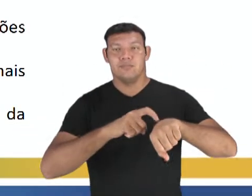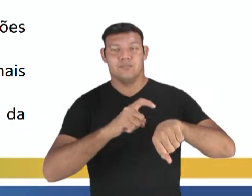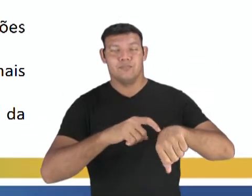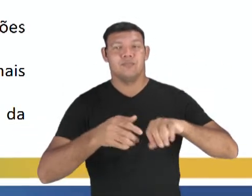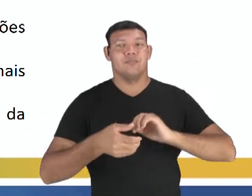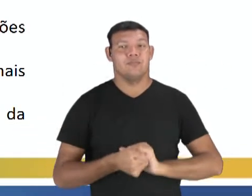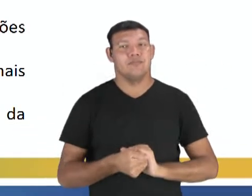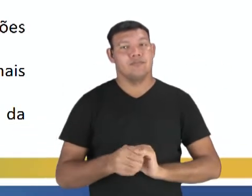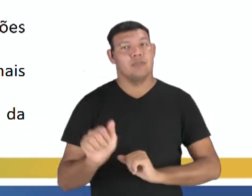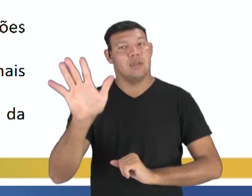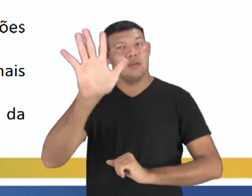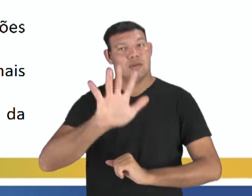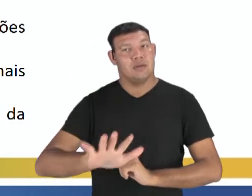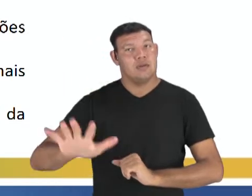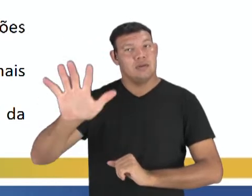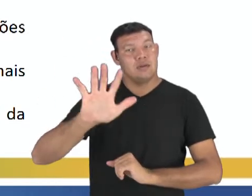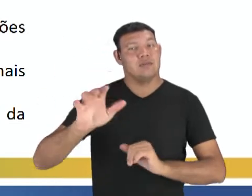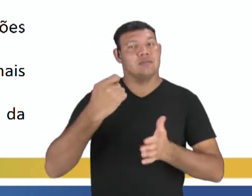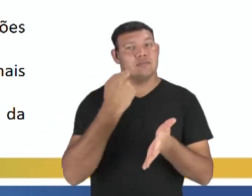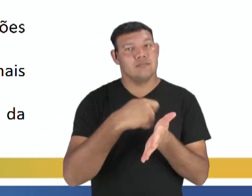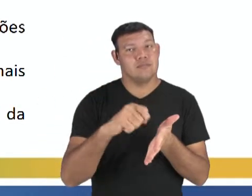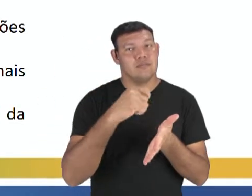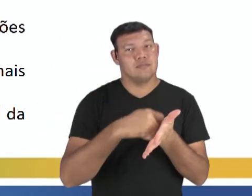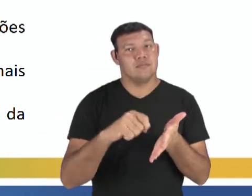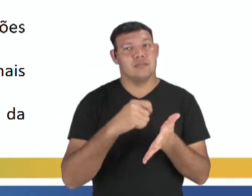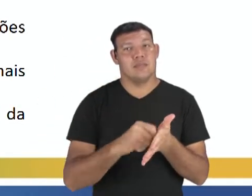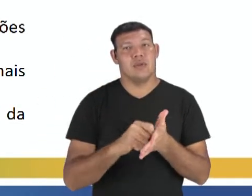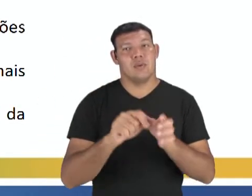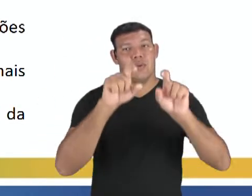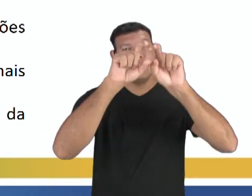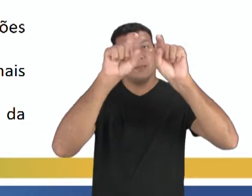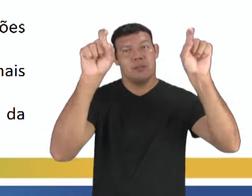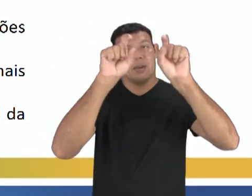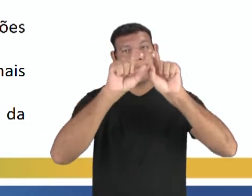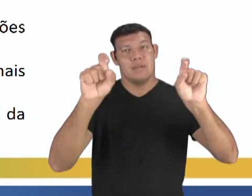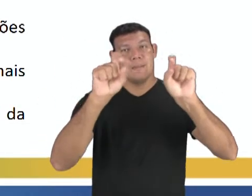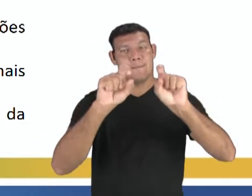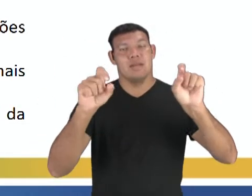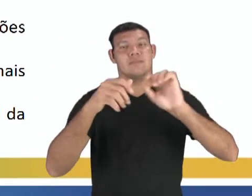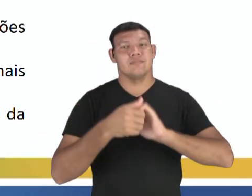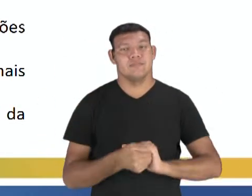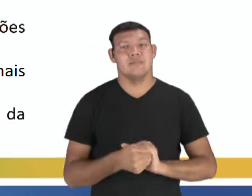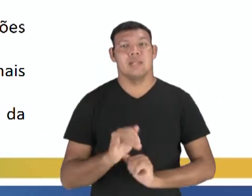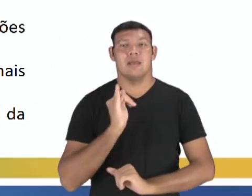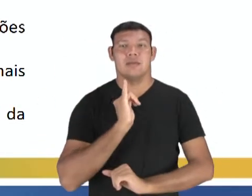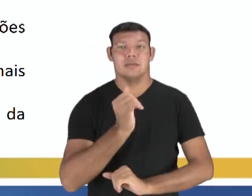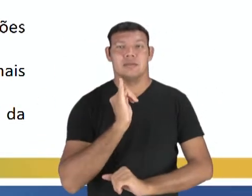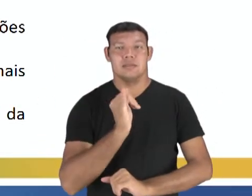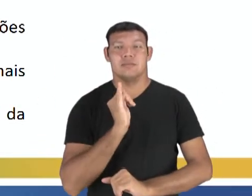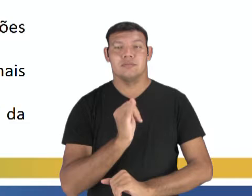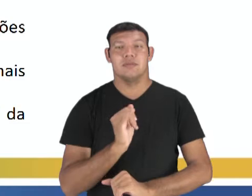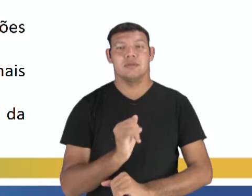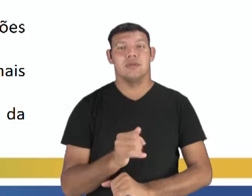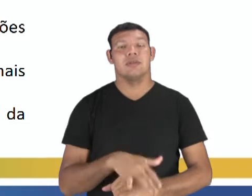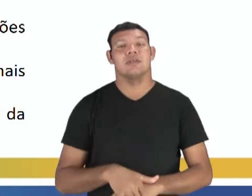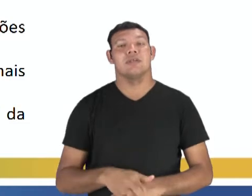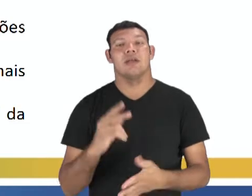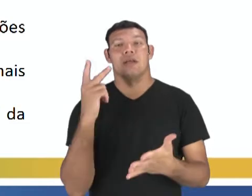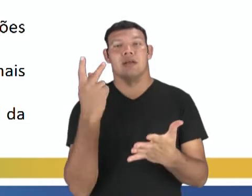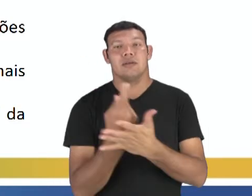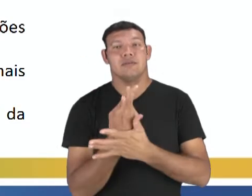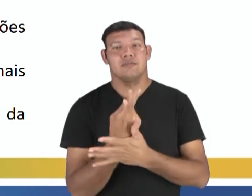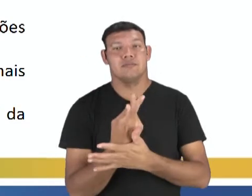espaço. Geralmente, ele é escrito em prosa e nele são narrados ou contados alguns